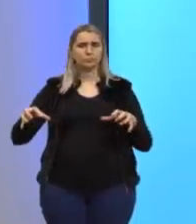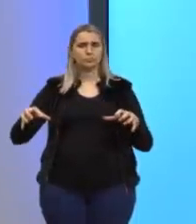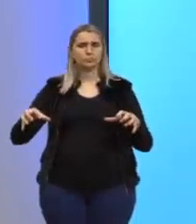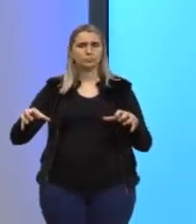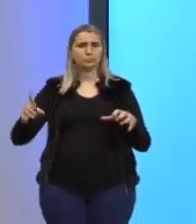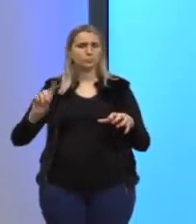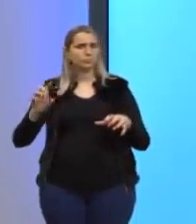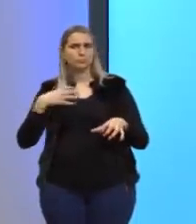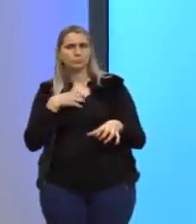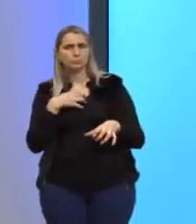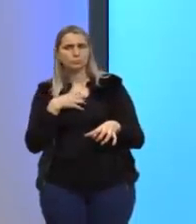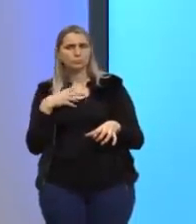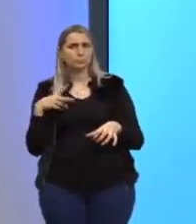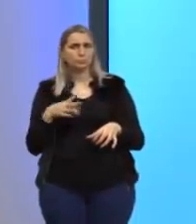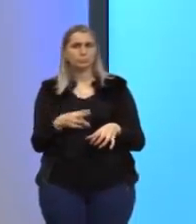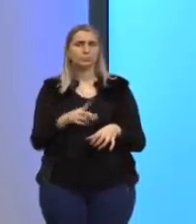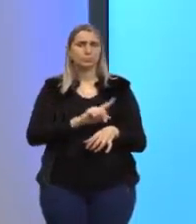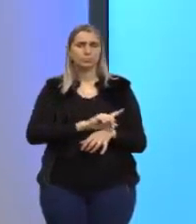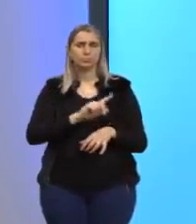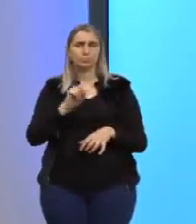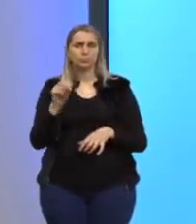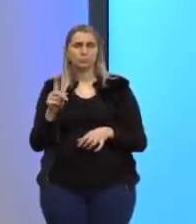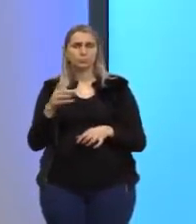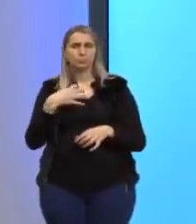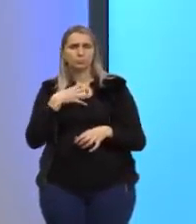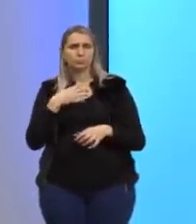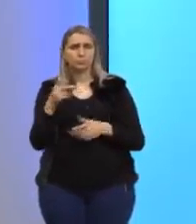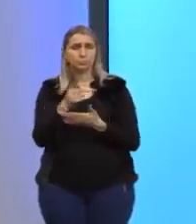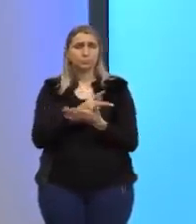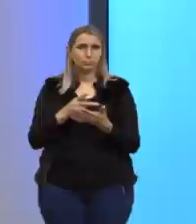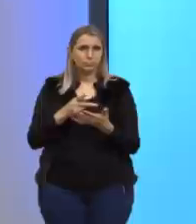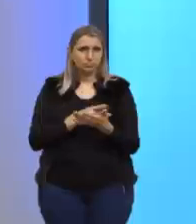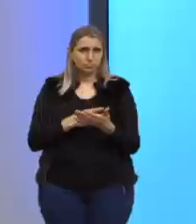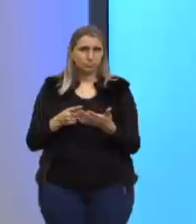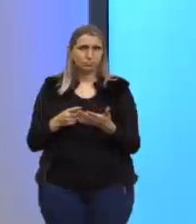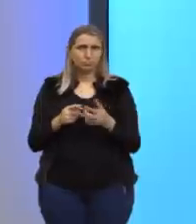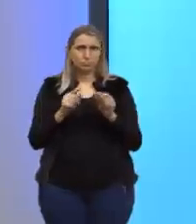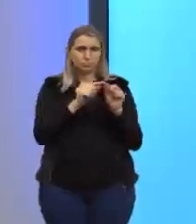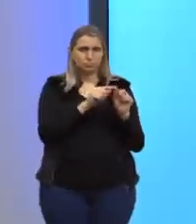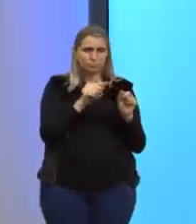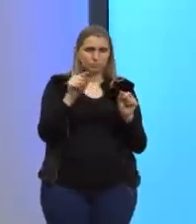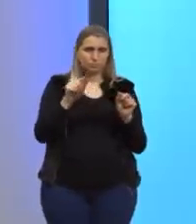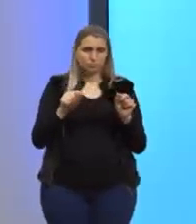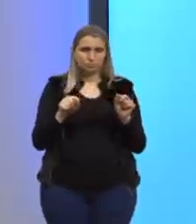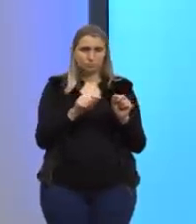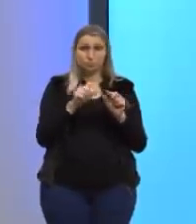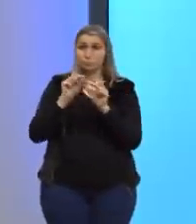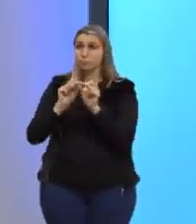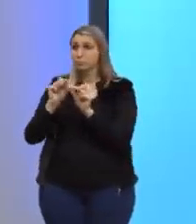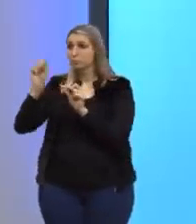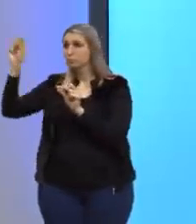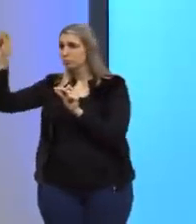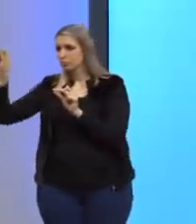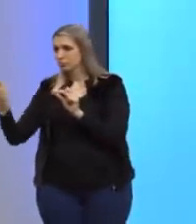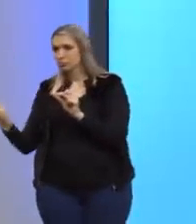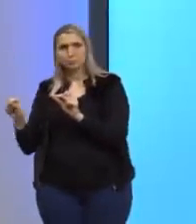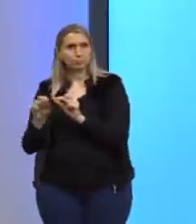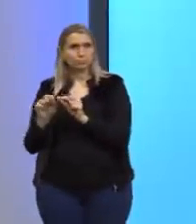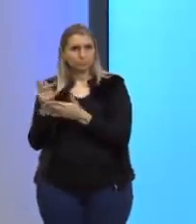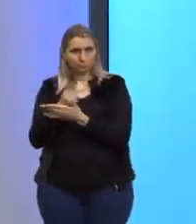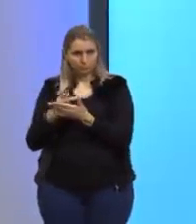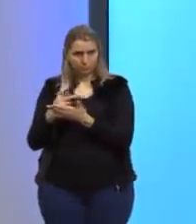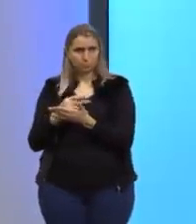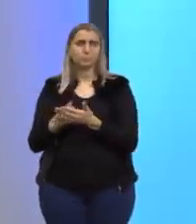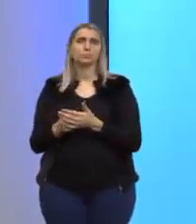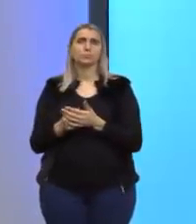separo não no sentido de corte, tá, mas no sentido de desenhar esse triângulo menor e desenhar esse triângulo maior,